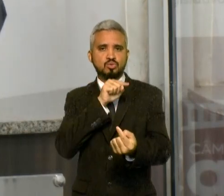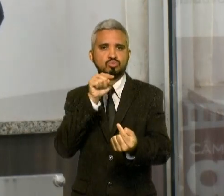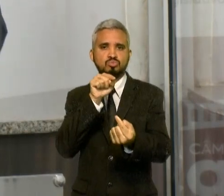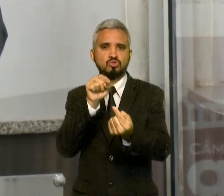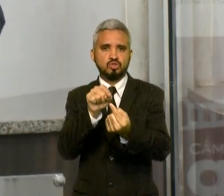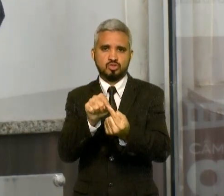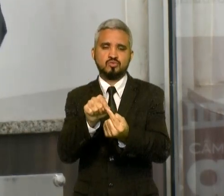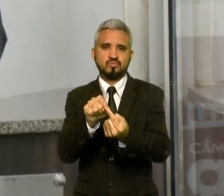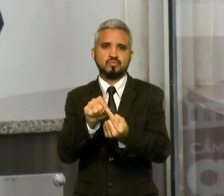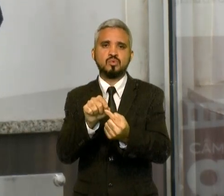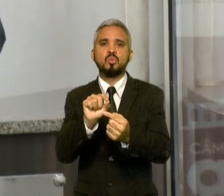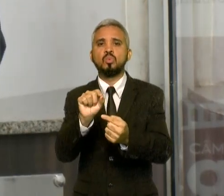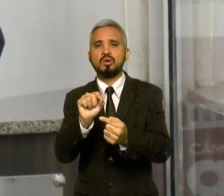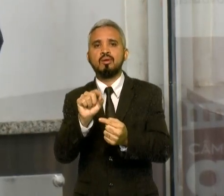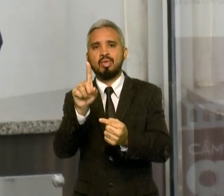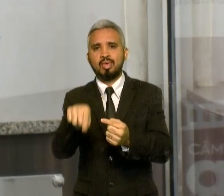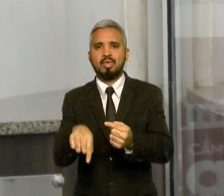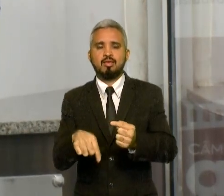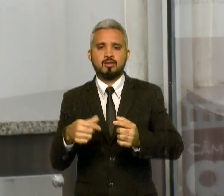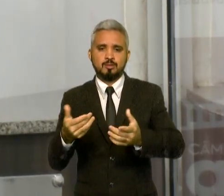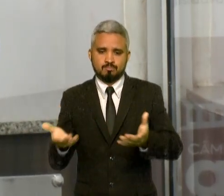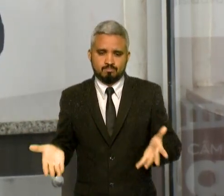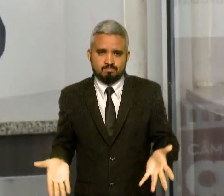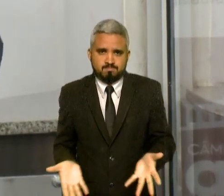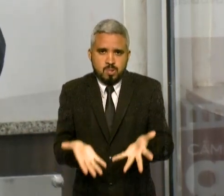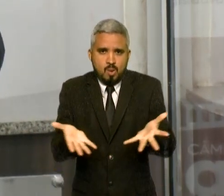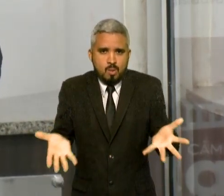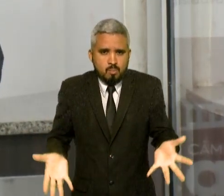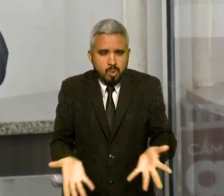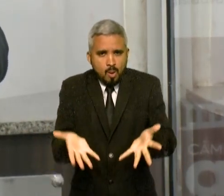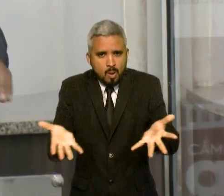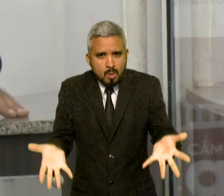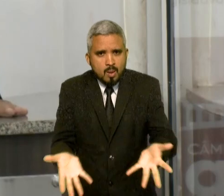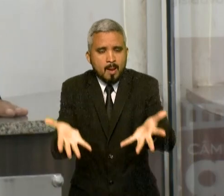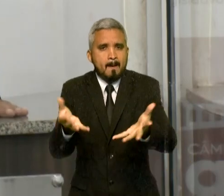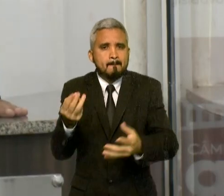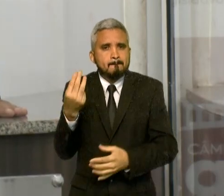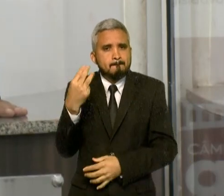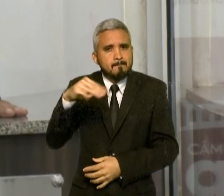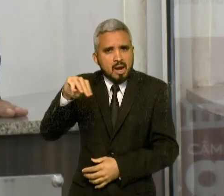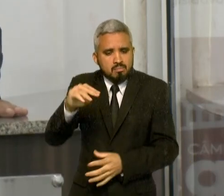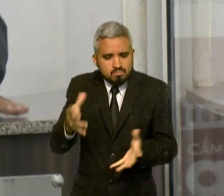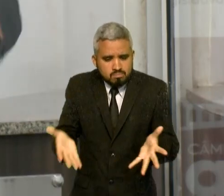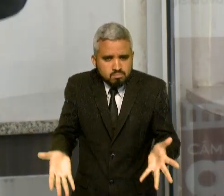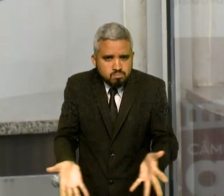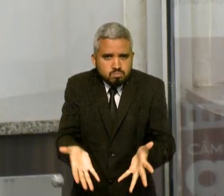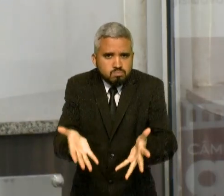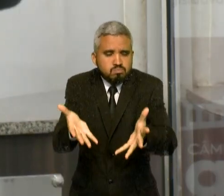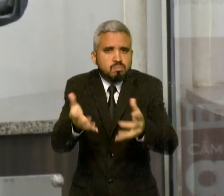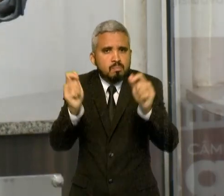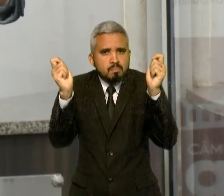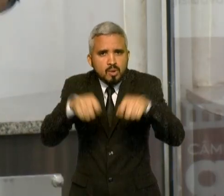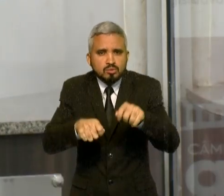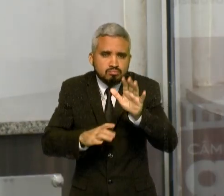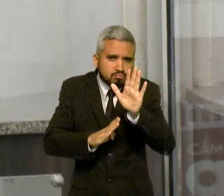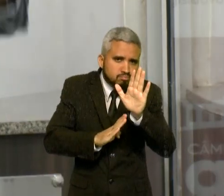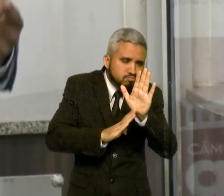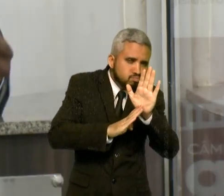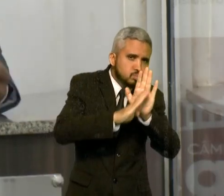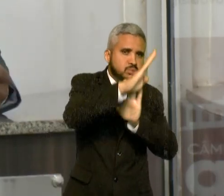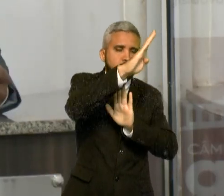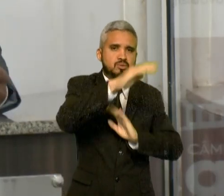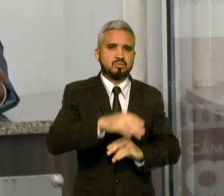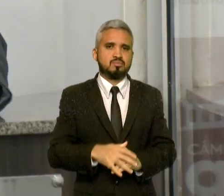a força necessária para que o Maranhão possa superar, deputado Arnaldo Melo, os seus obstáculos, as